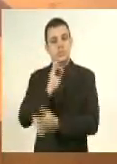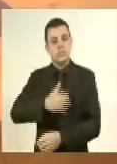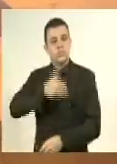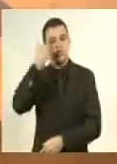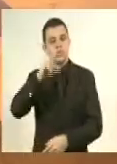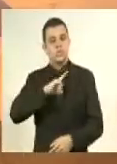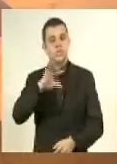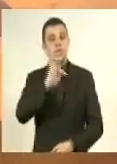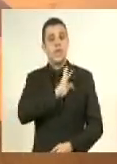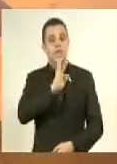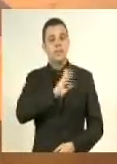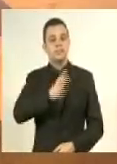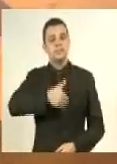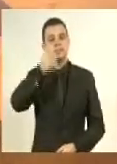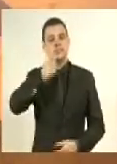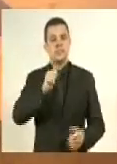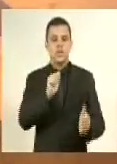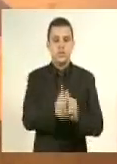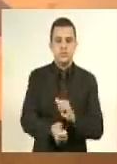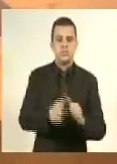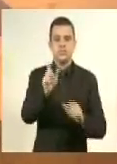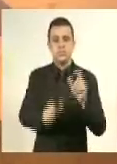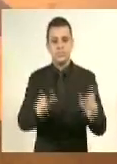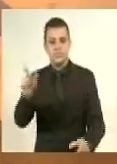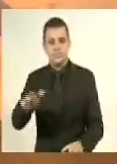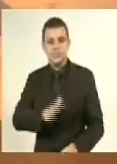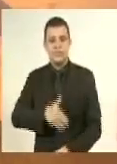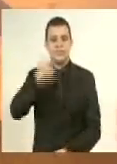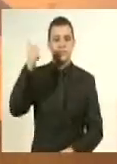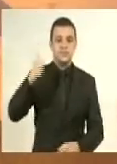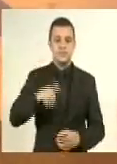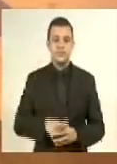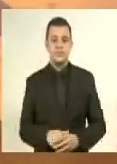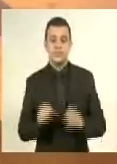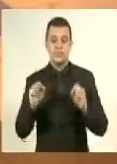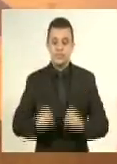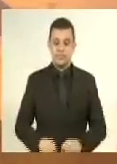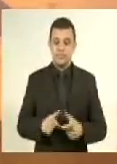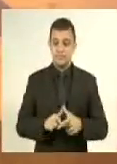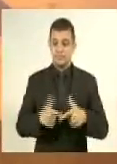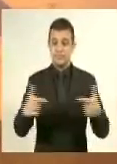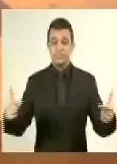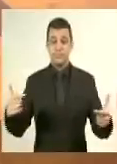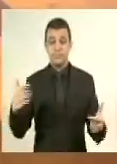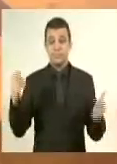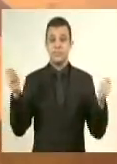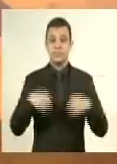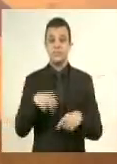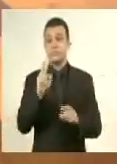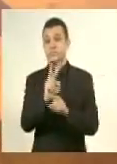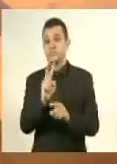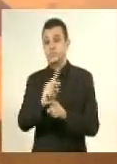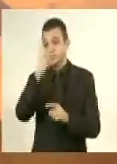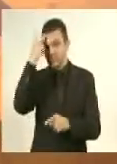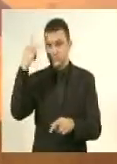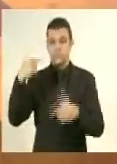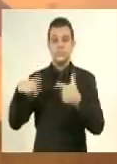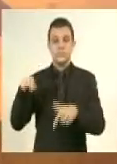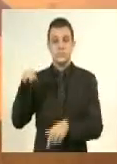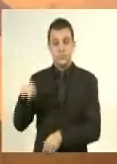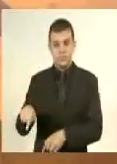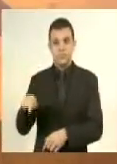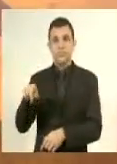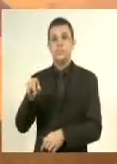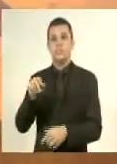melhor, contratar jogadores melhores, enfim, abre um leque de perspectiva ao torcedor de Imperatriz e ao time do Imperatriz